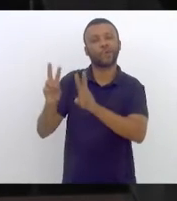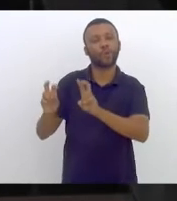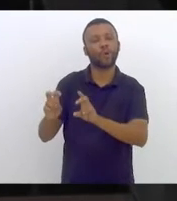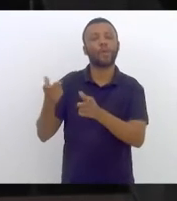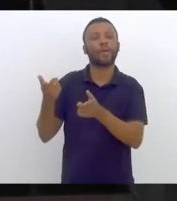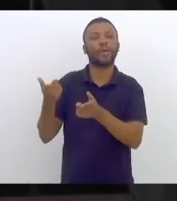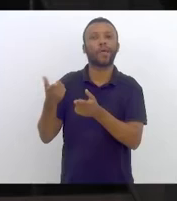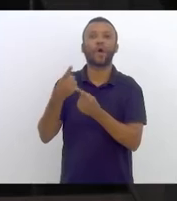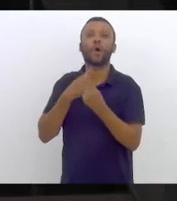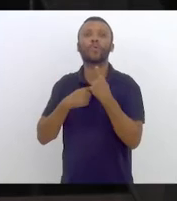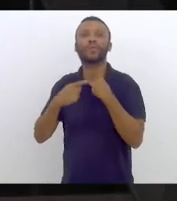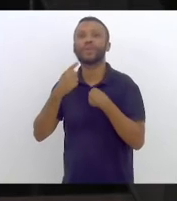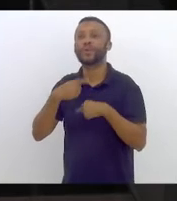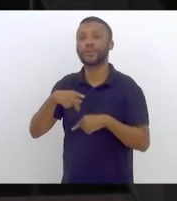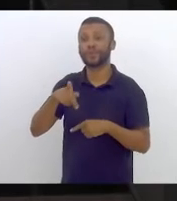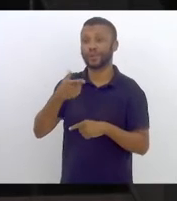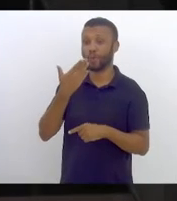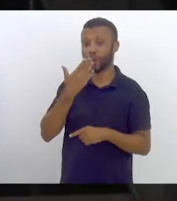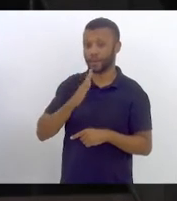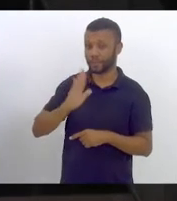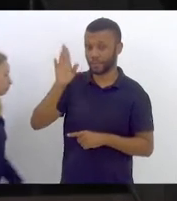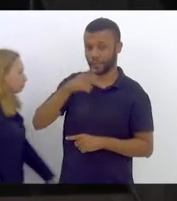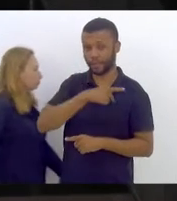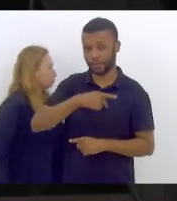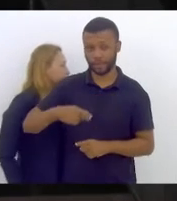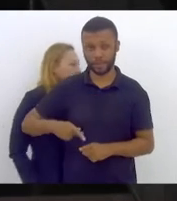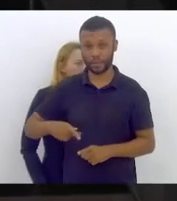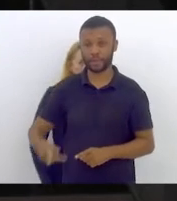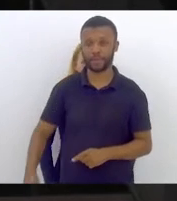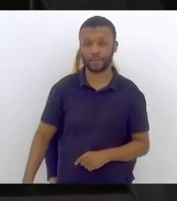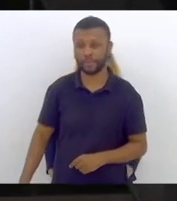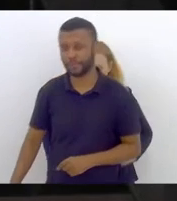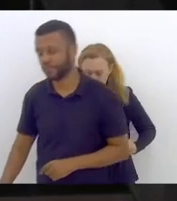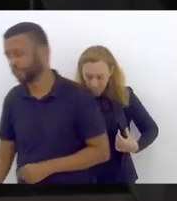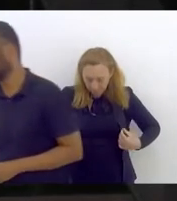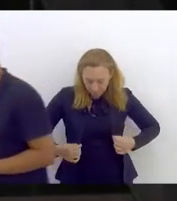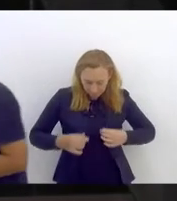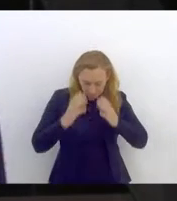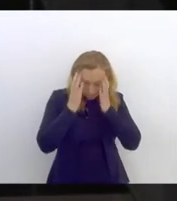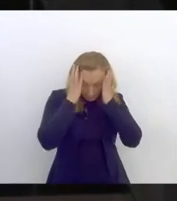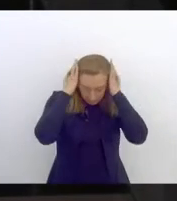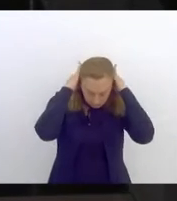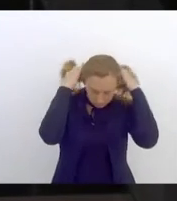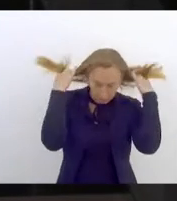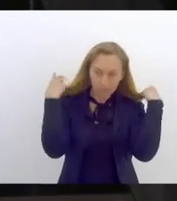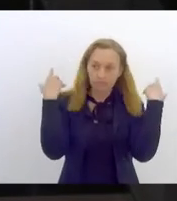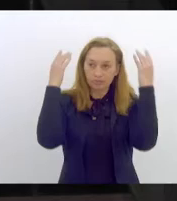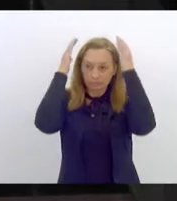candidato à presidência da República, que o governador bateu continência.